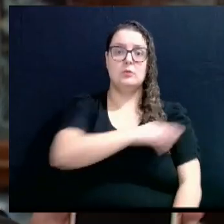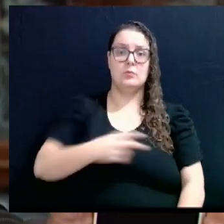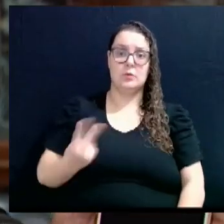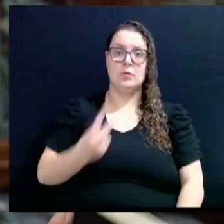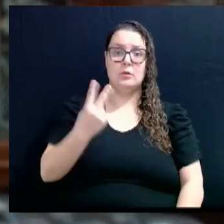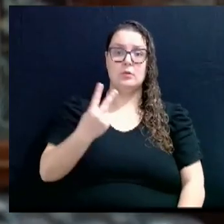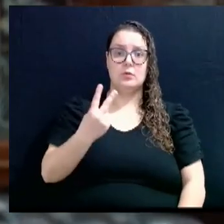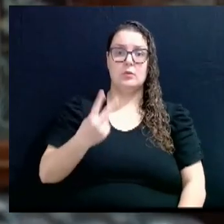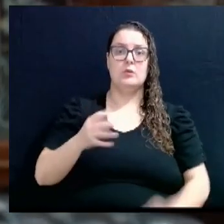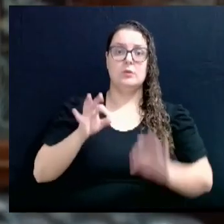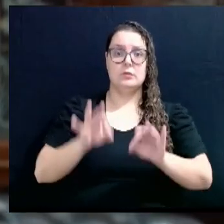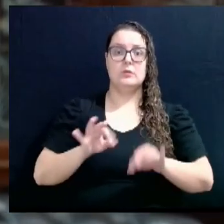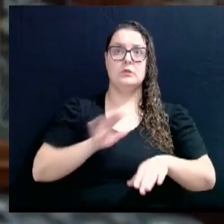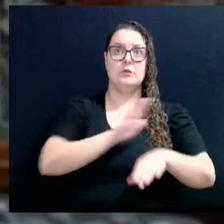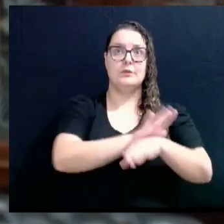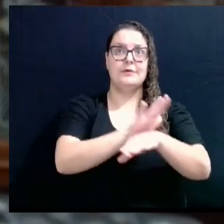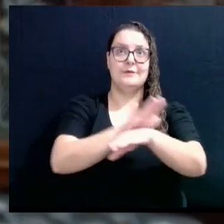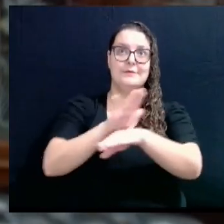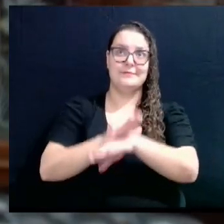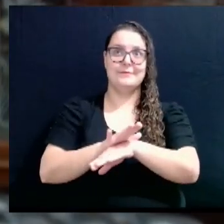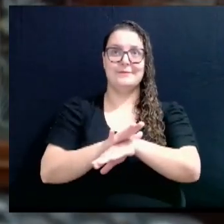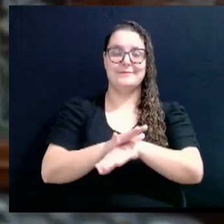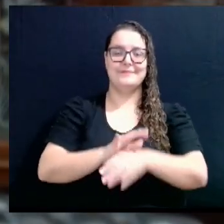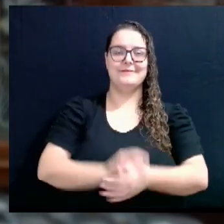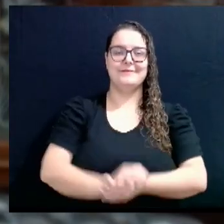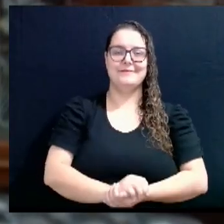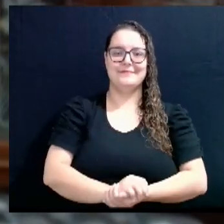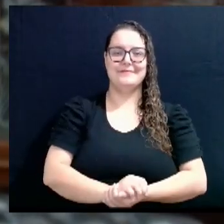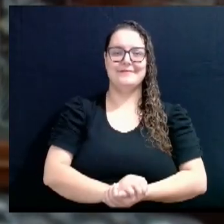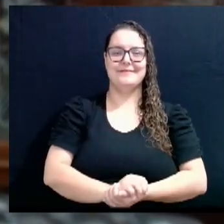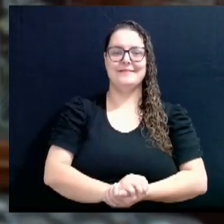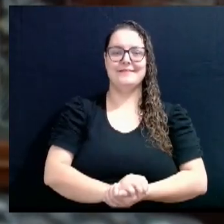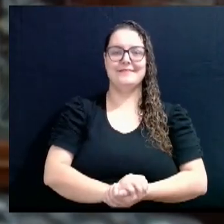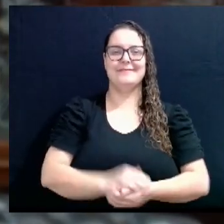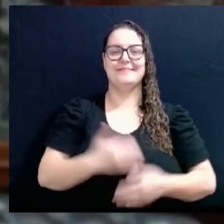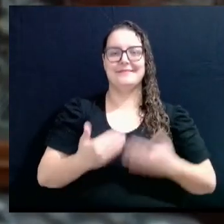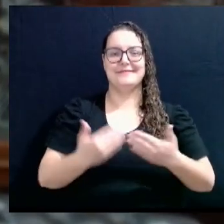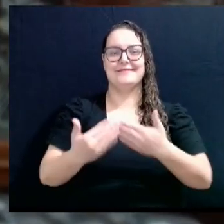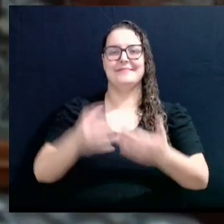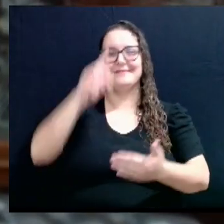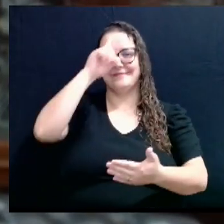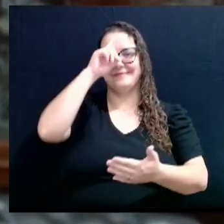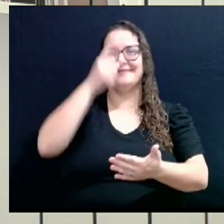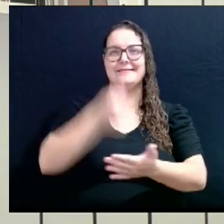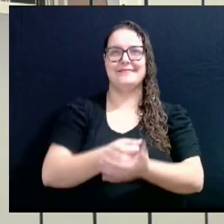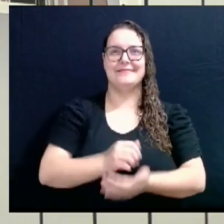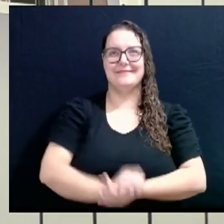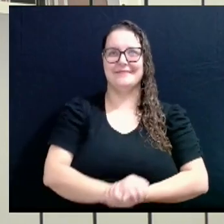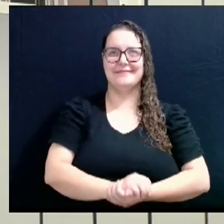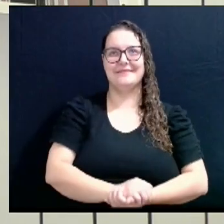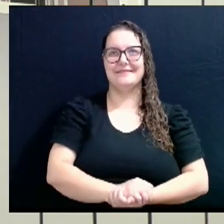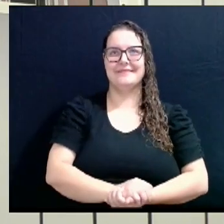Prefeitura em ações prioritárias lá que atendem aos interesses da nossa população.